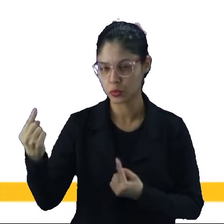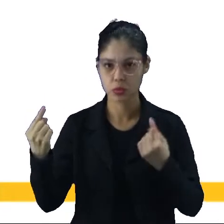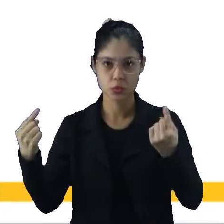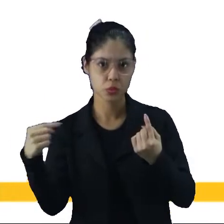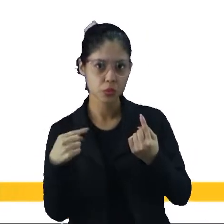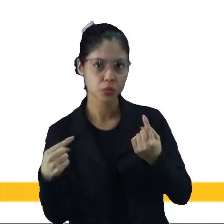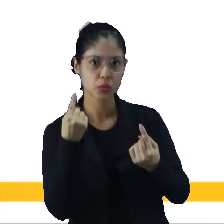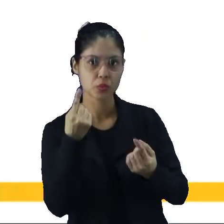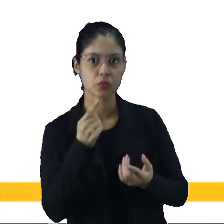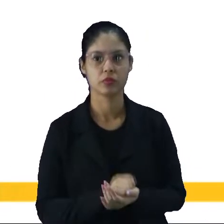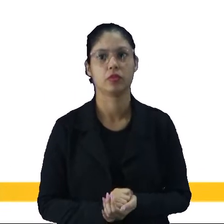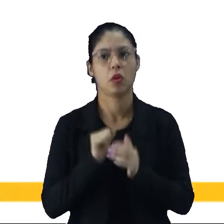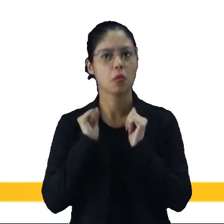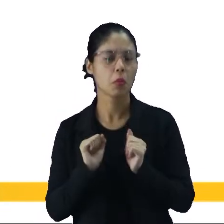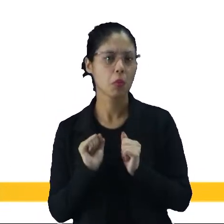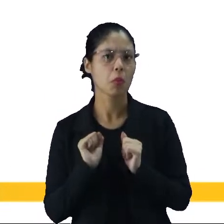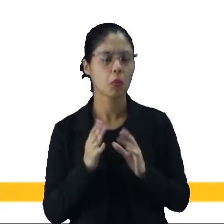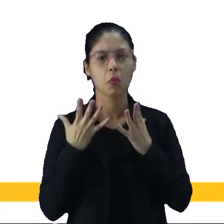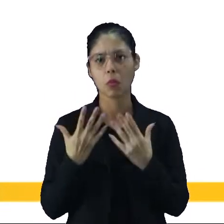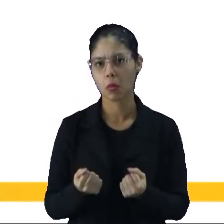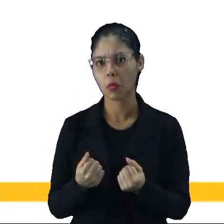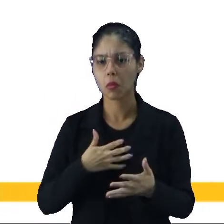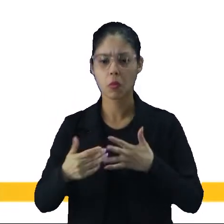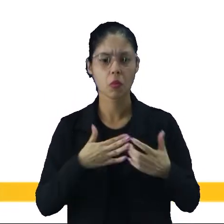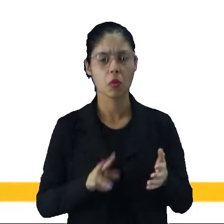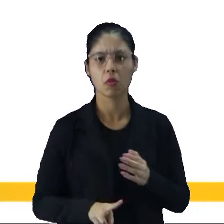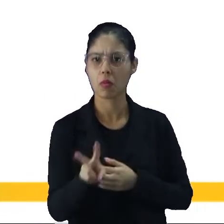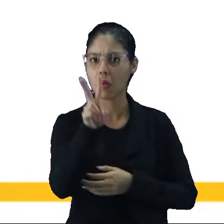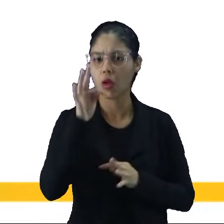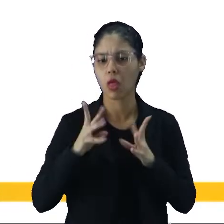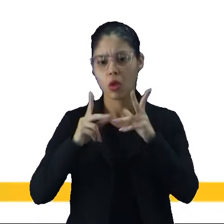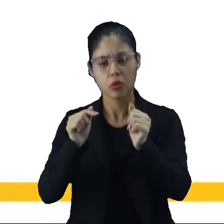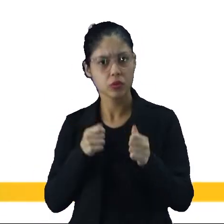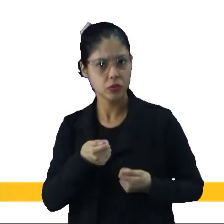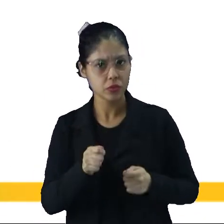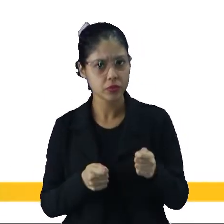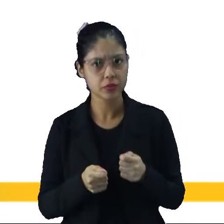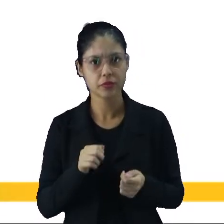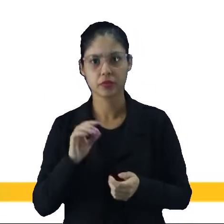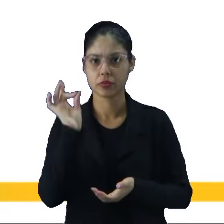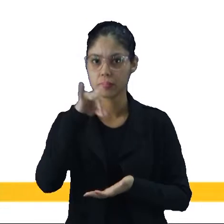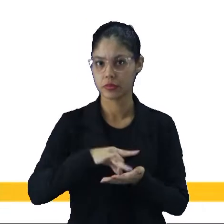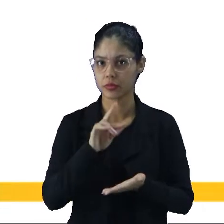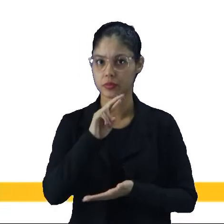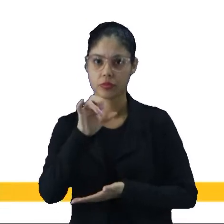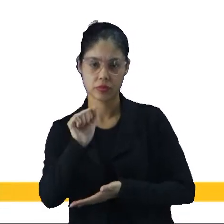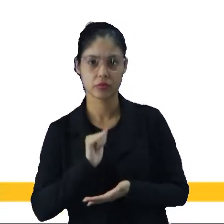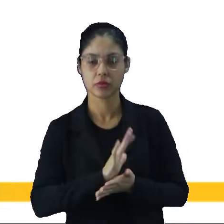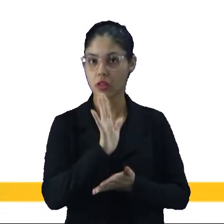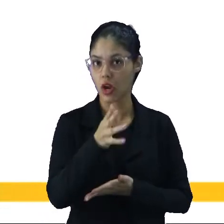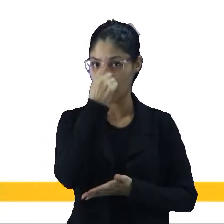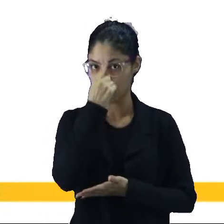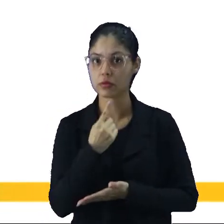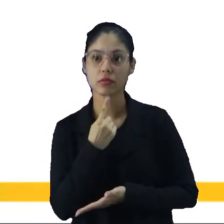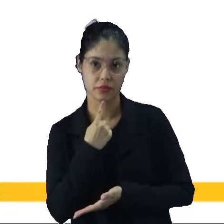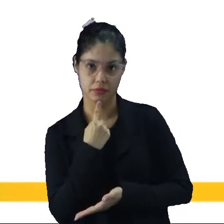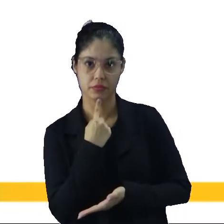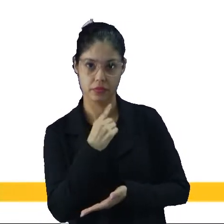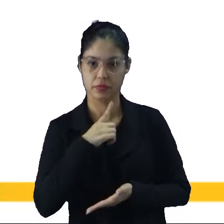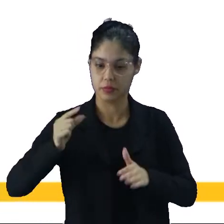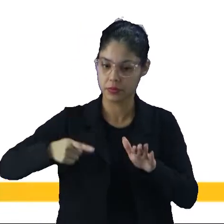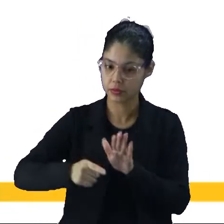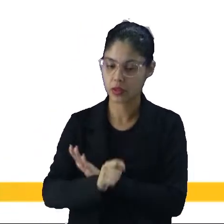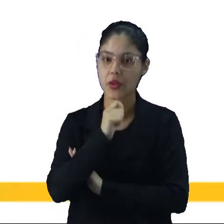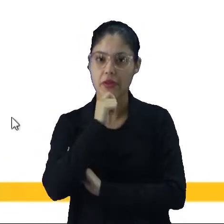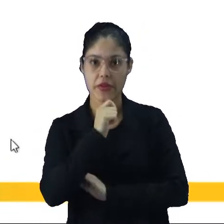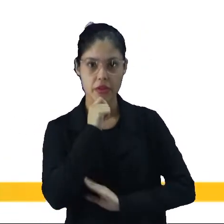1, mas o x pode assumir qualquer valor, beleza? Então o domínio são todos os reais. Já a imagem, que está dentro